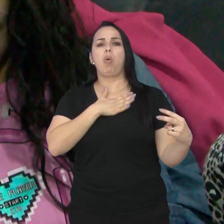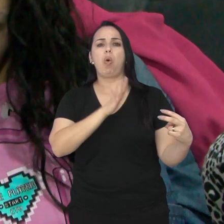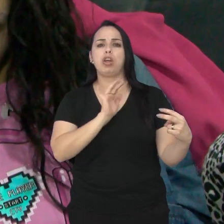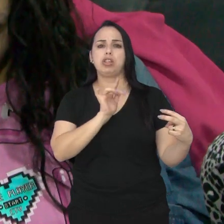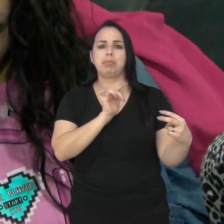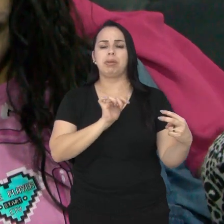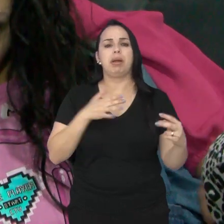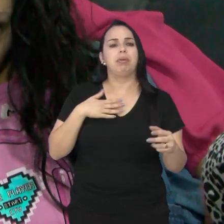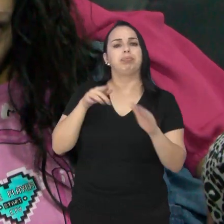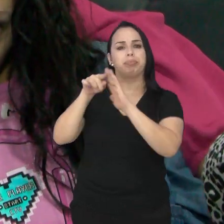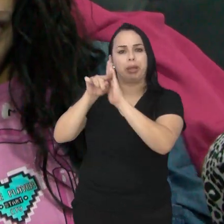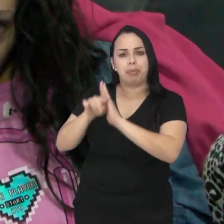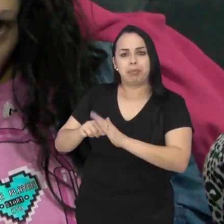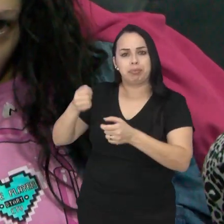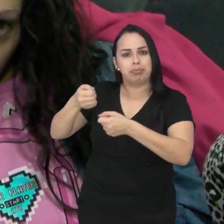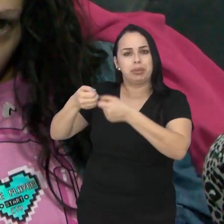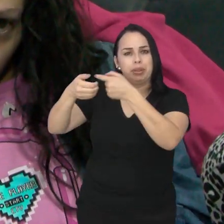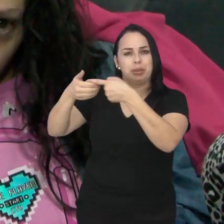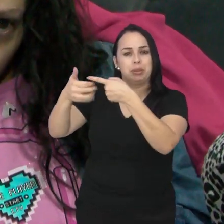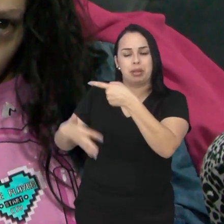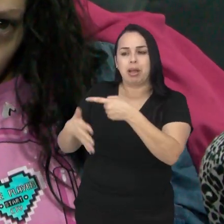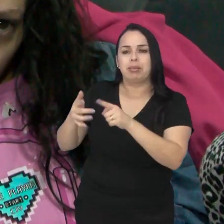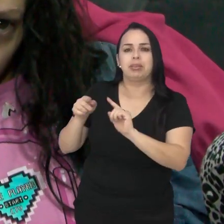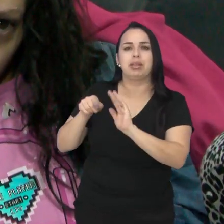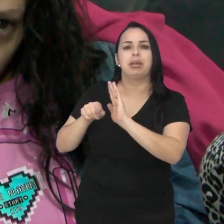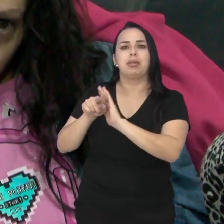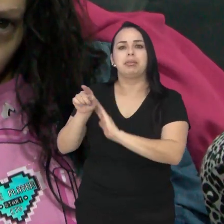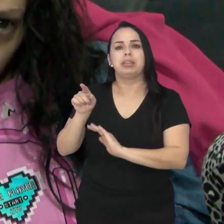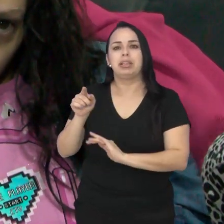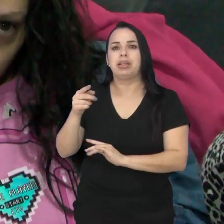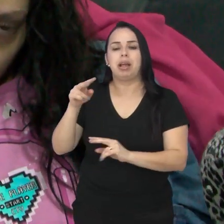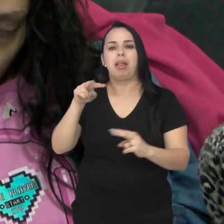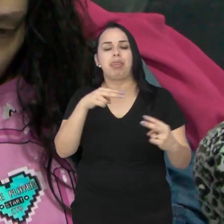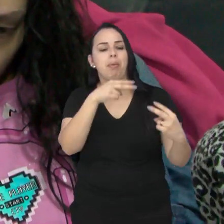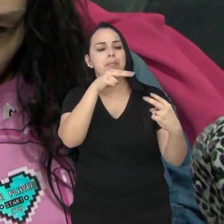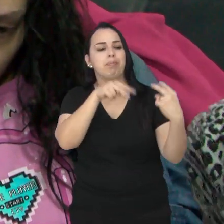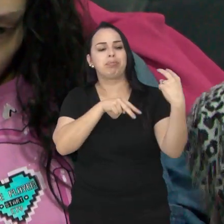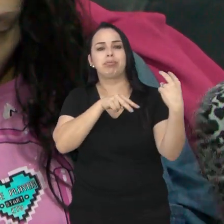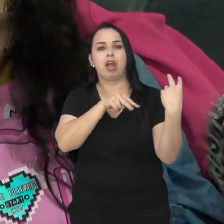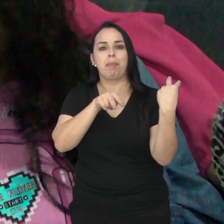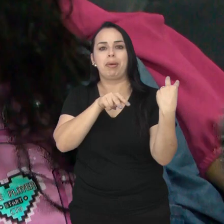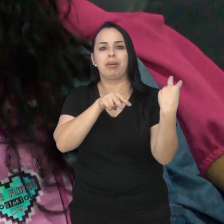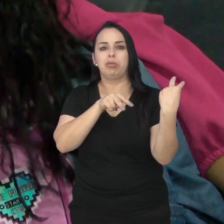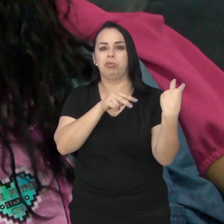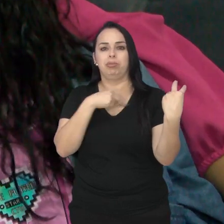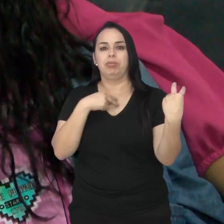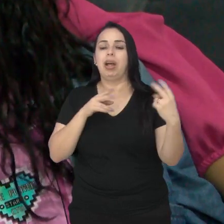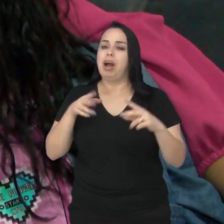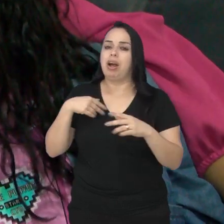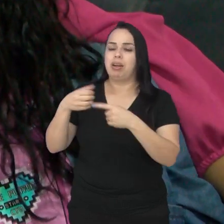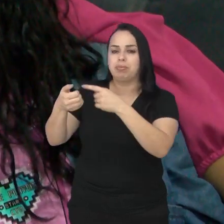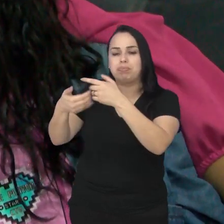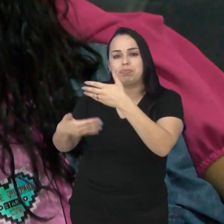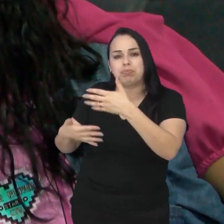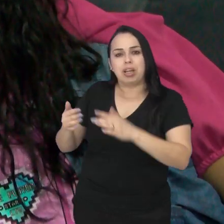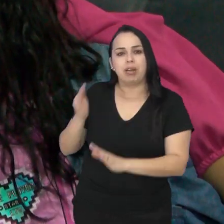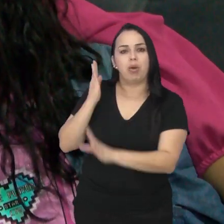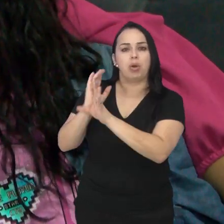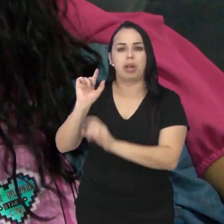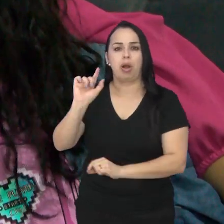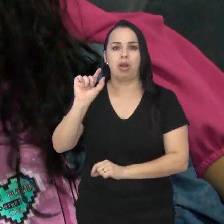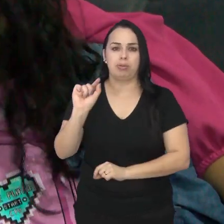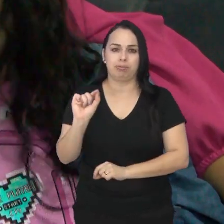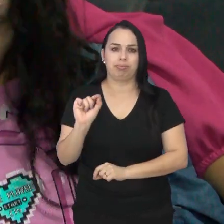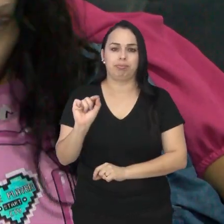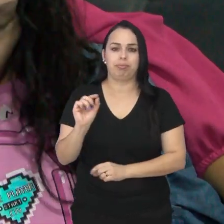e foi joguei no Google na época e perguntei assim falei a minha filha não me olha daí eu vi um o que eu achei na